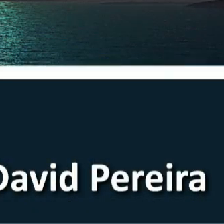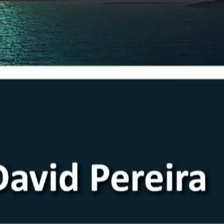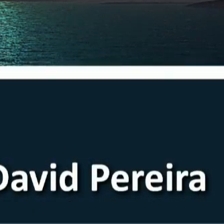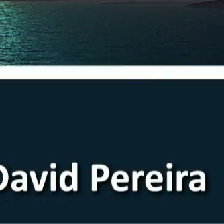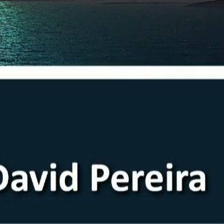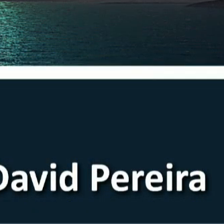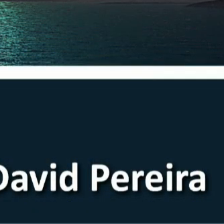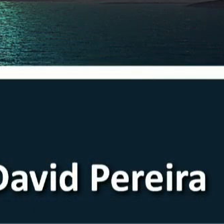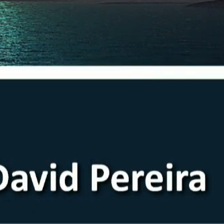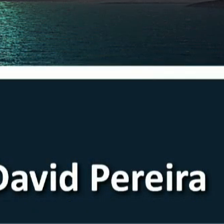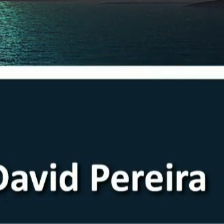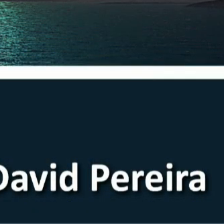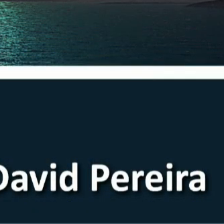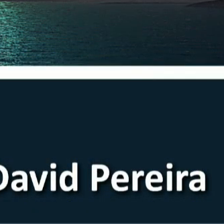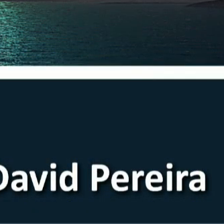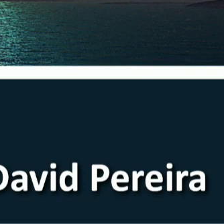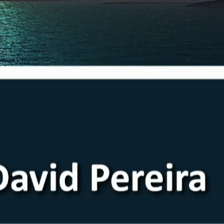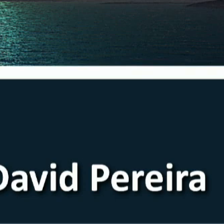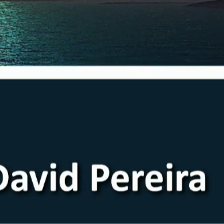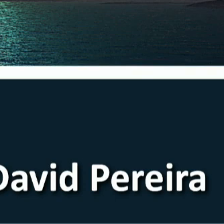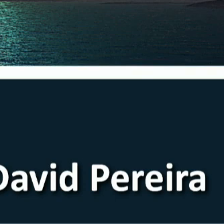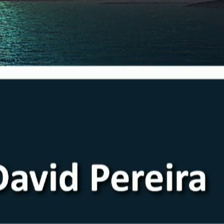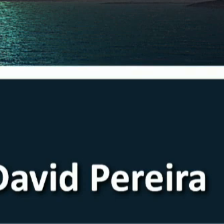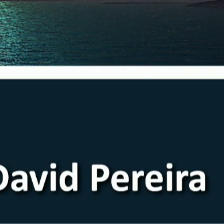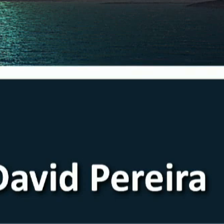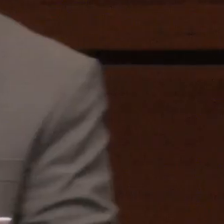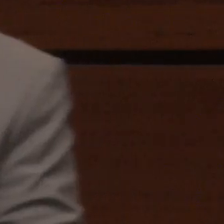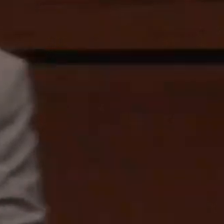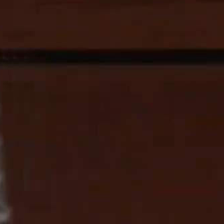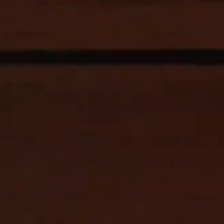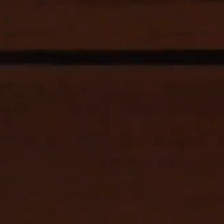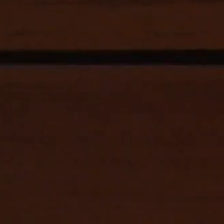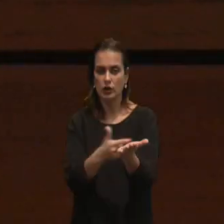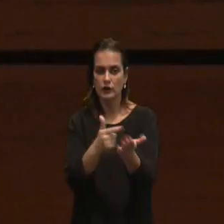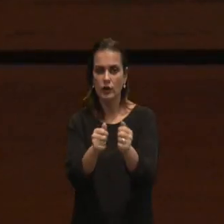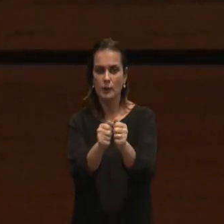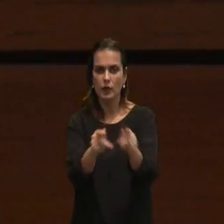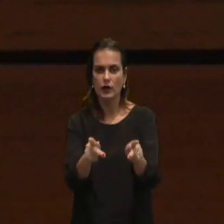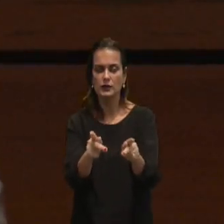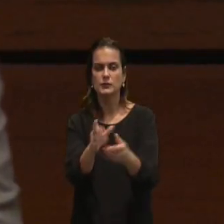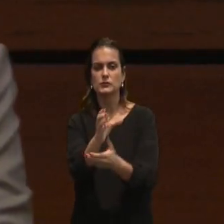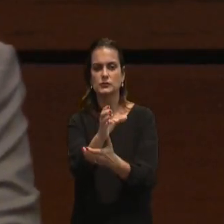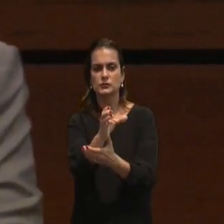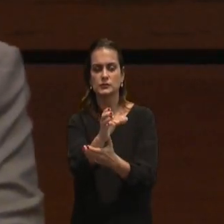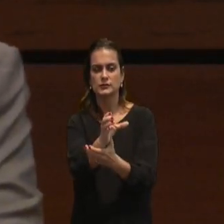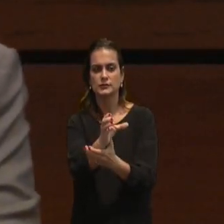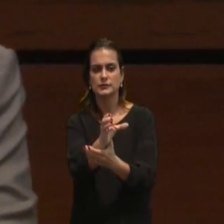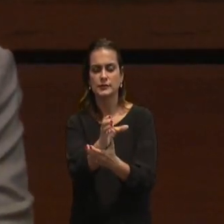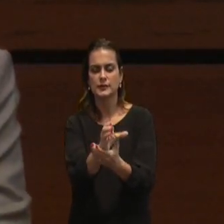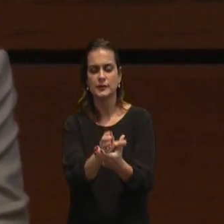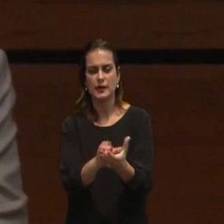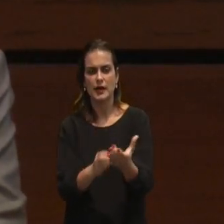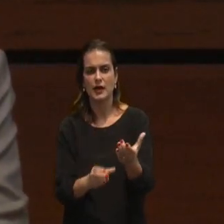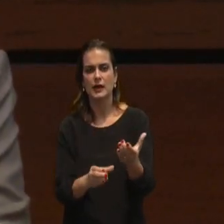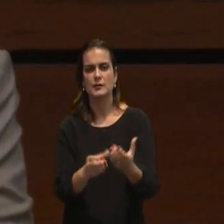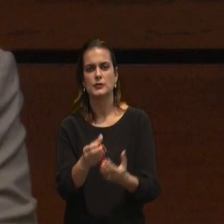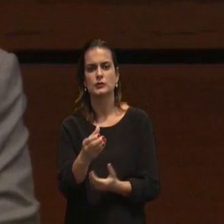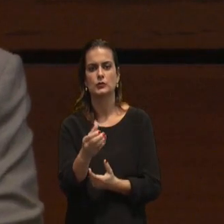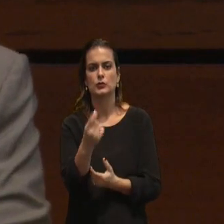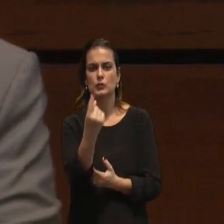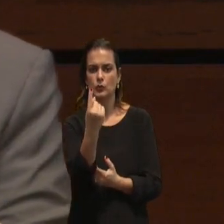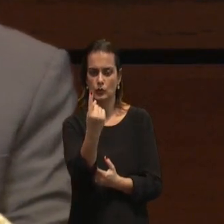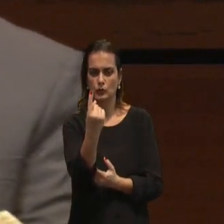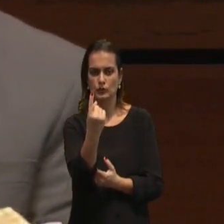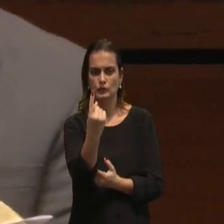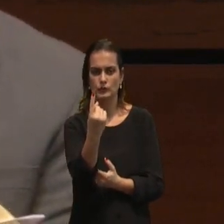Abra sua Bíblia no último livro das Escrituras Sagradas, o livro do Apocalipse, no capítulo de número